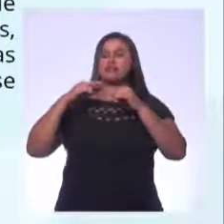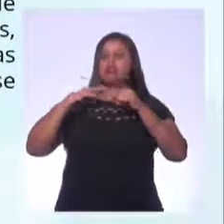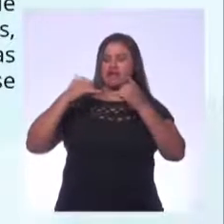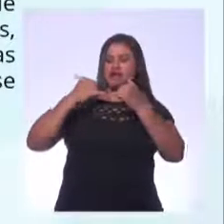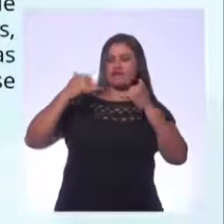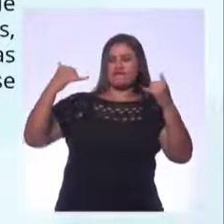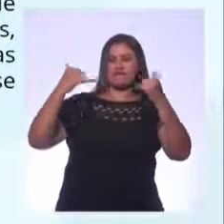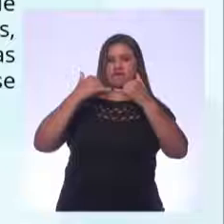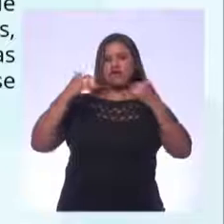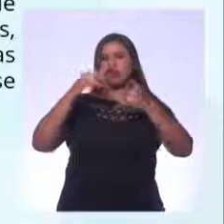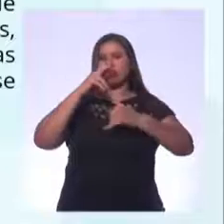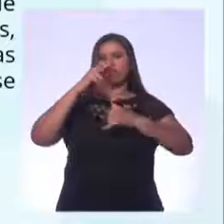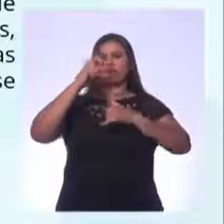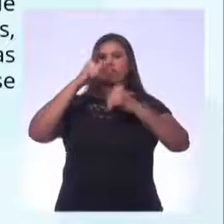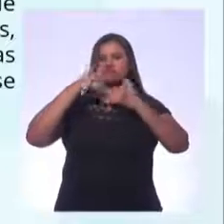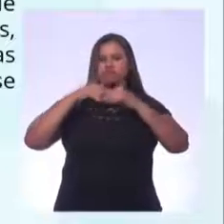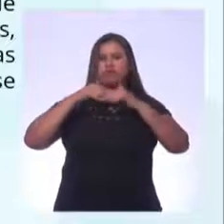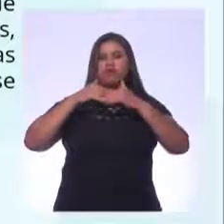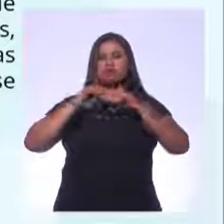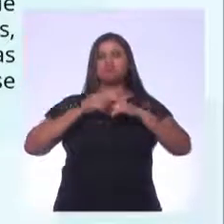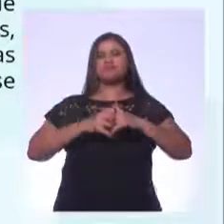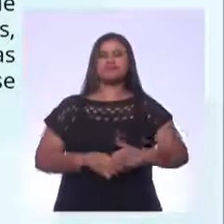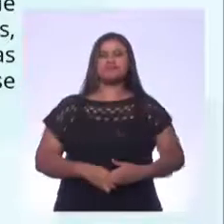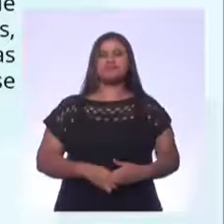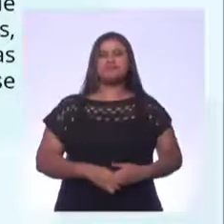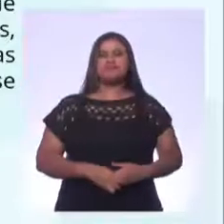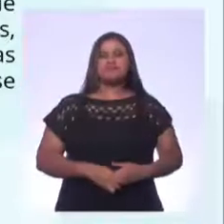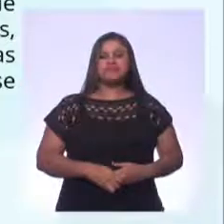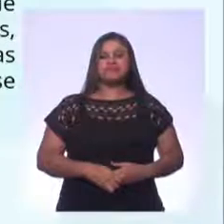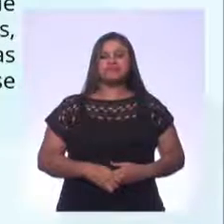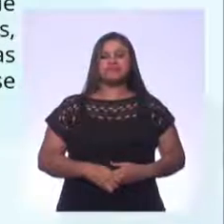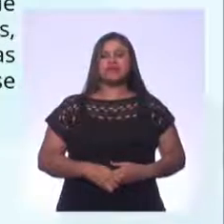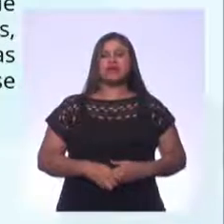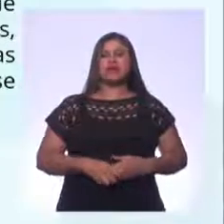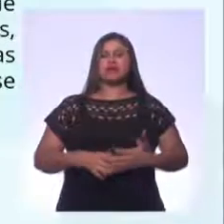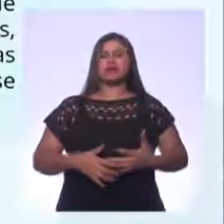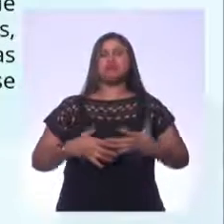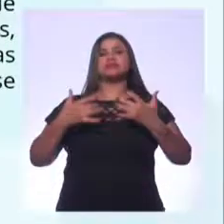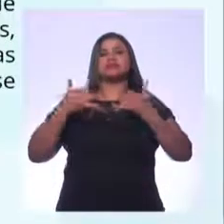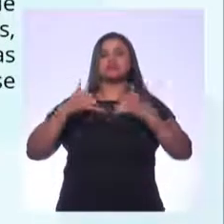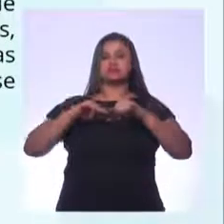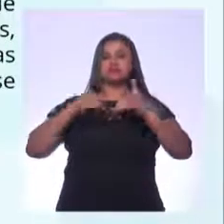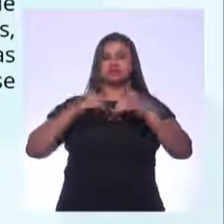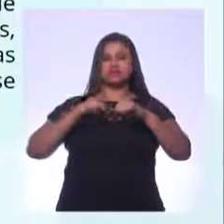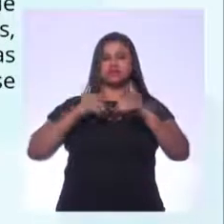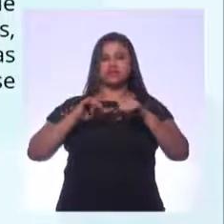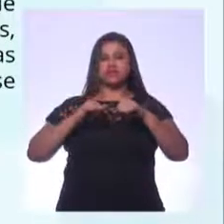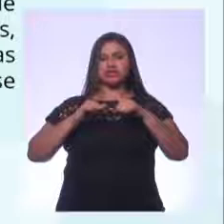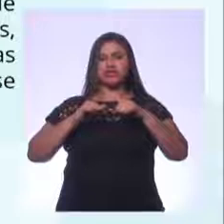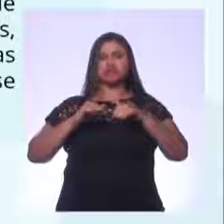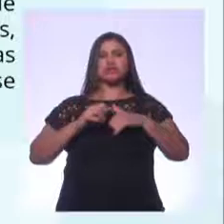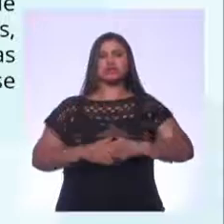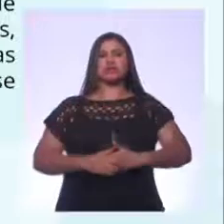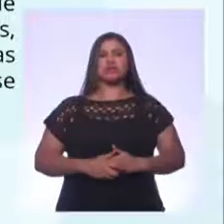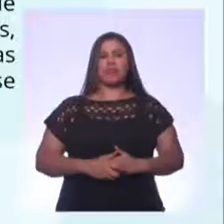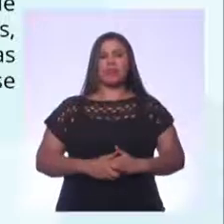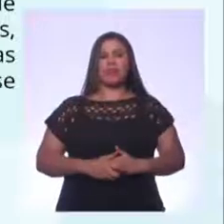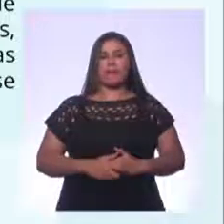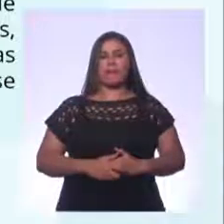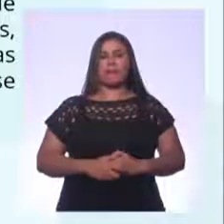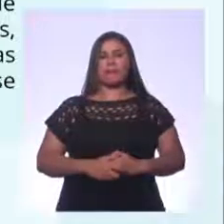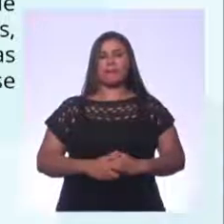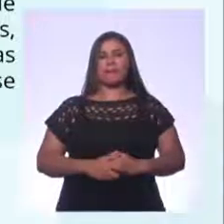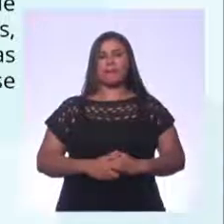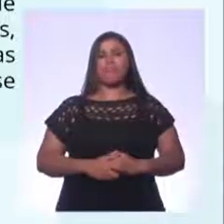cabos de alta tensão, que vão chegar, essa energia vai chegar às estações de energia elétrica,